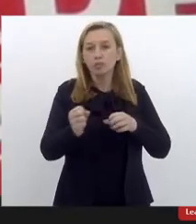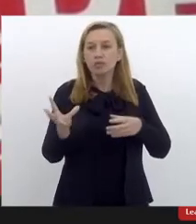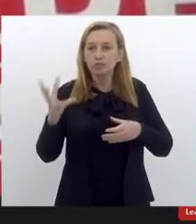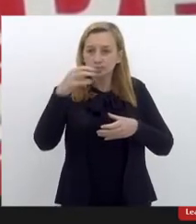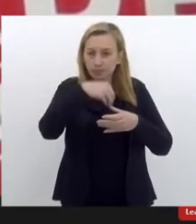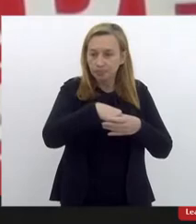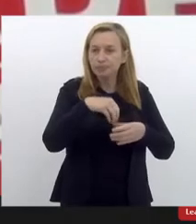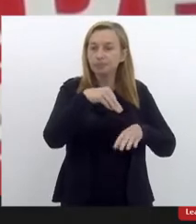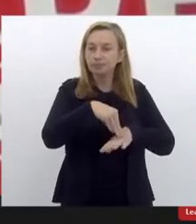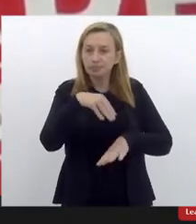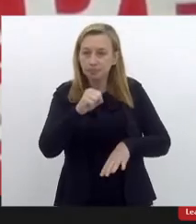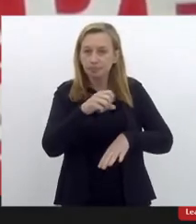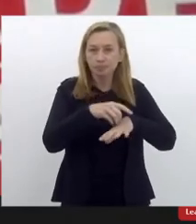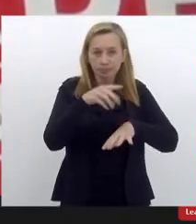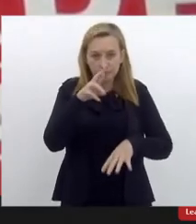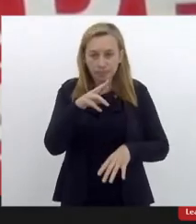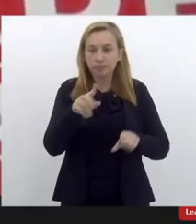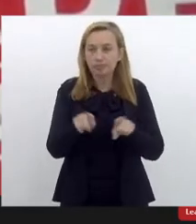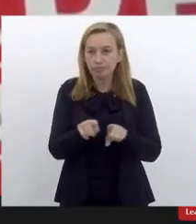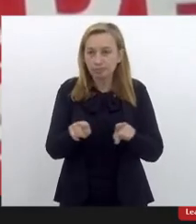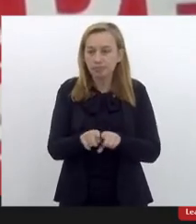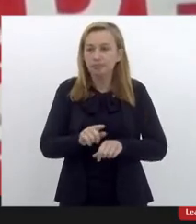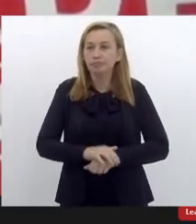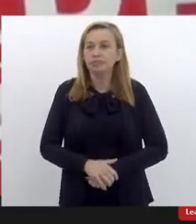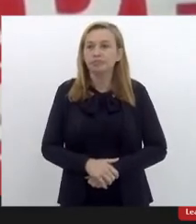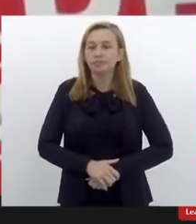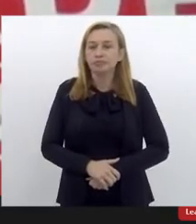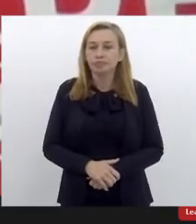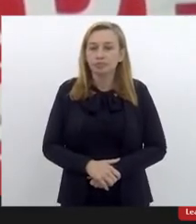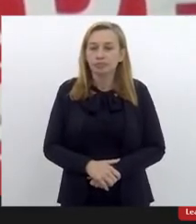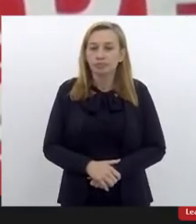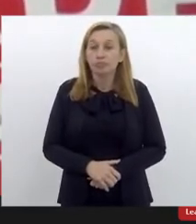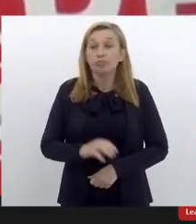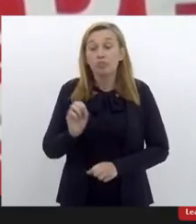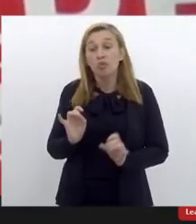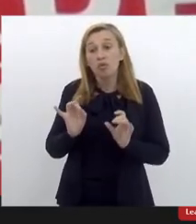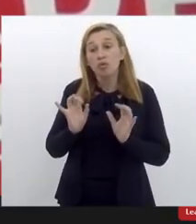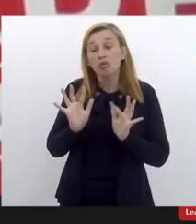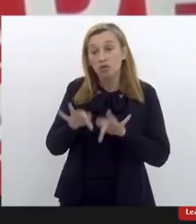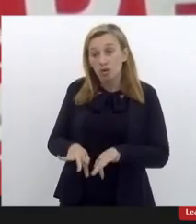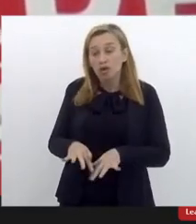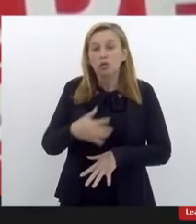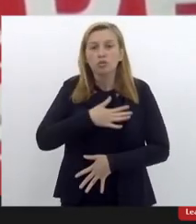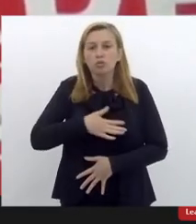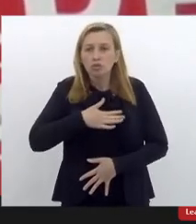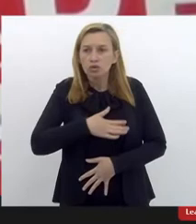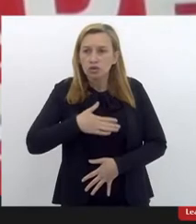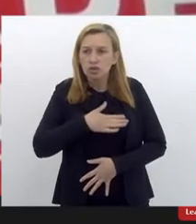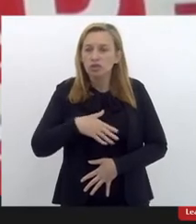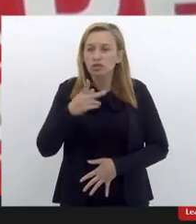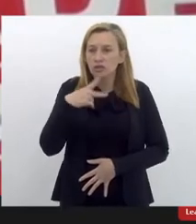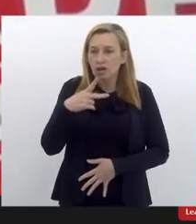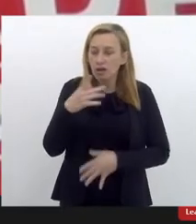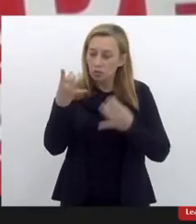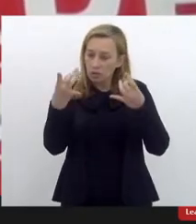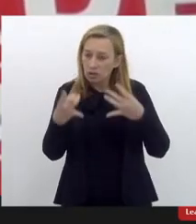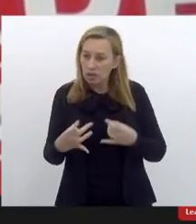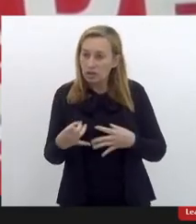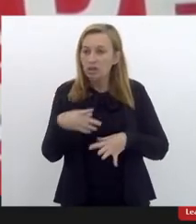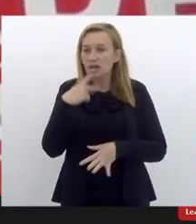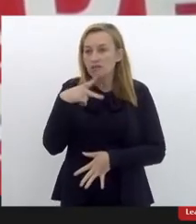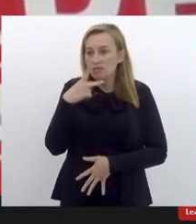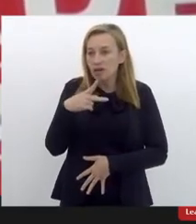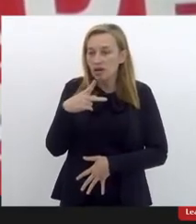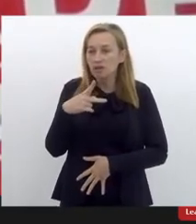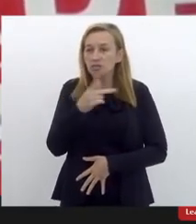seu mestrado, pelo seu doutorado. Nós consideramos que isso é importante. Por fim, eu gostaria de salientar um detalhe com relação à fala